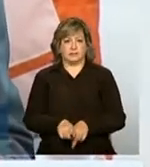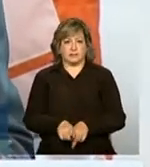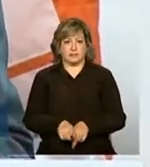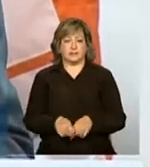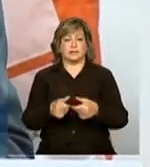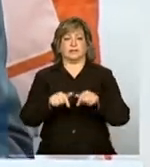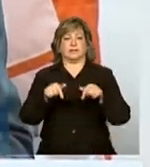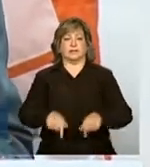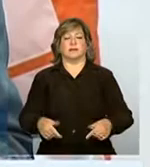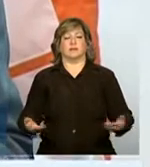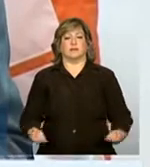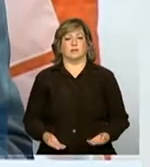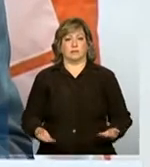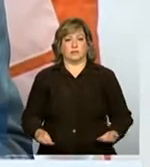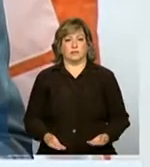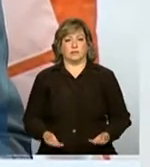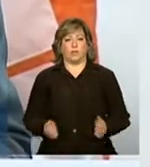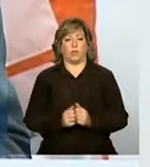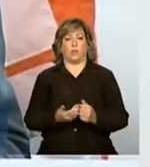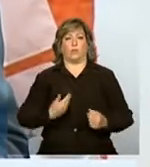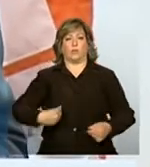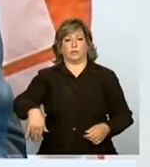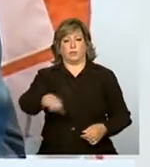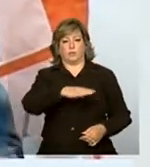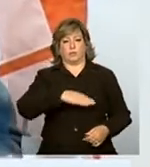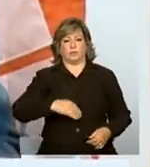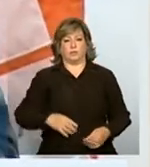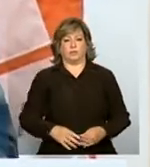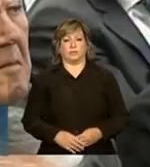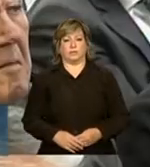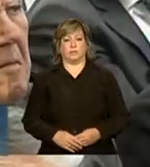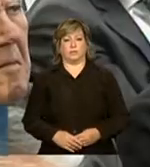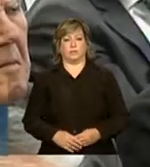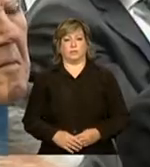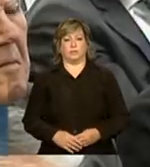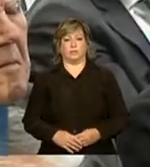também aqui com a gente,